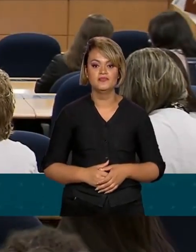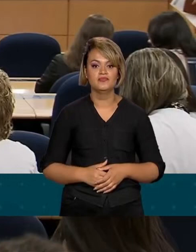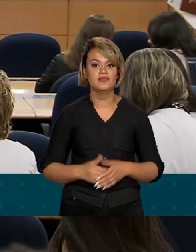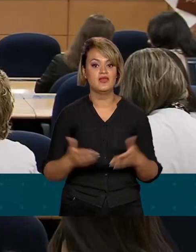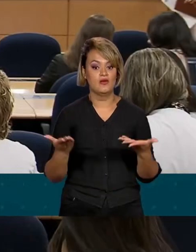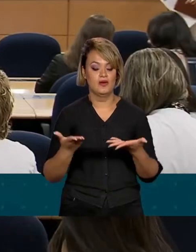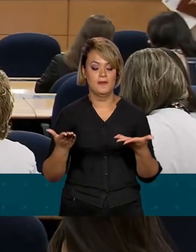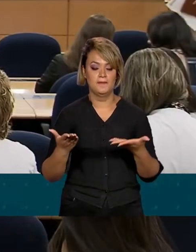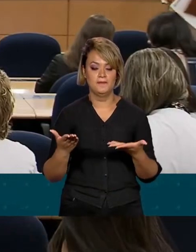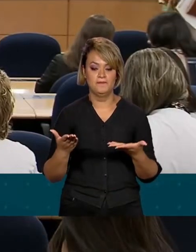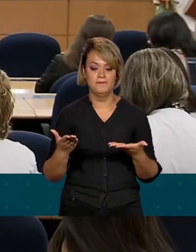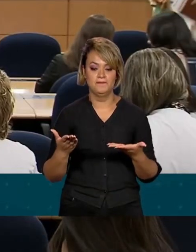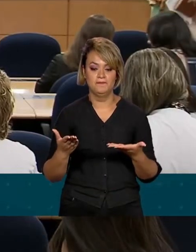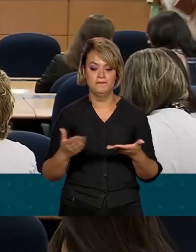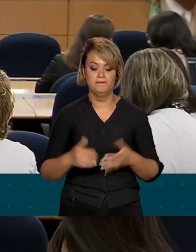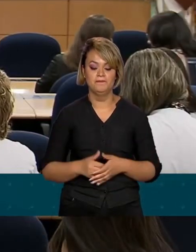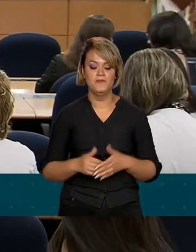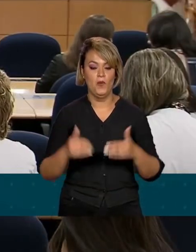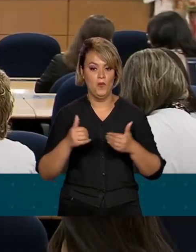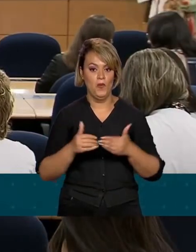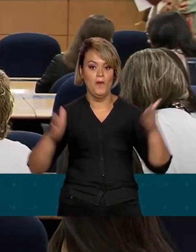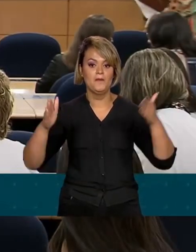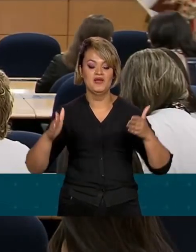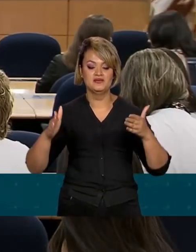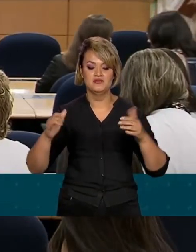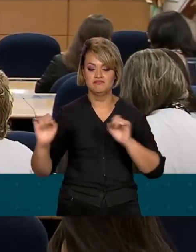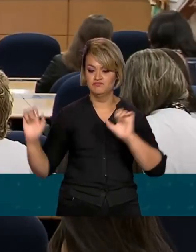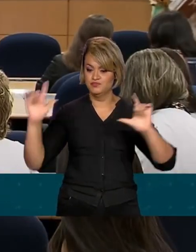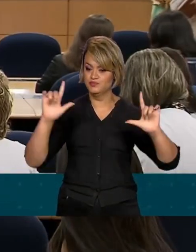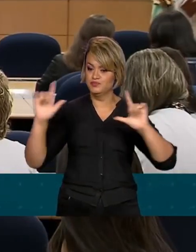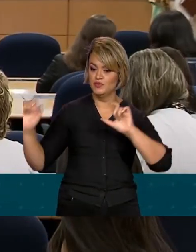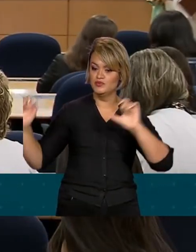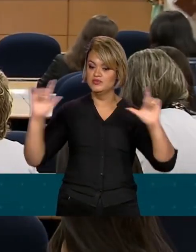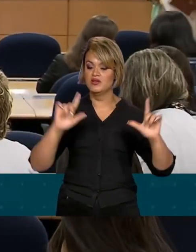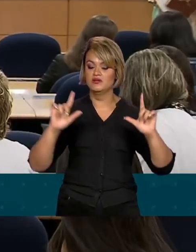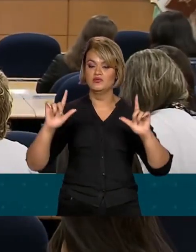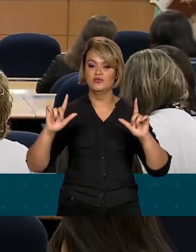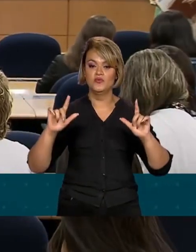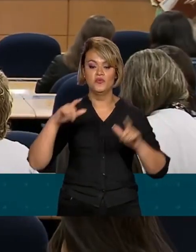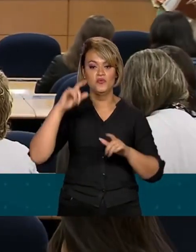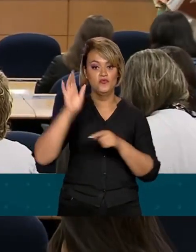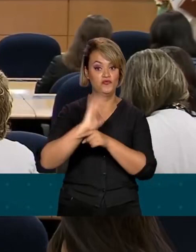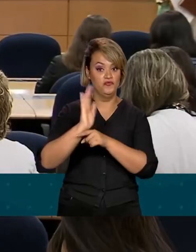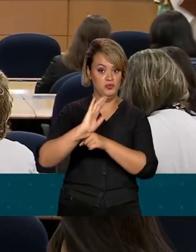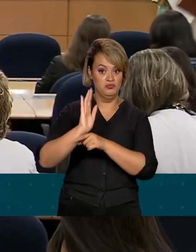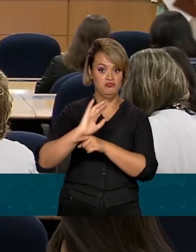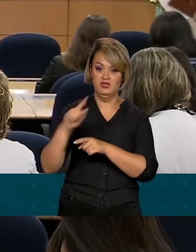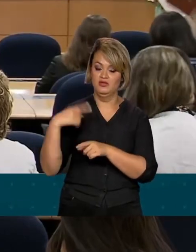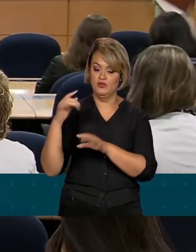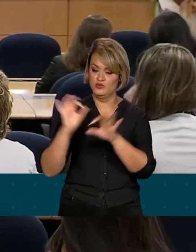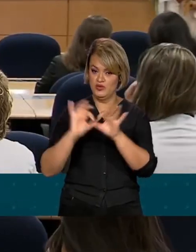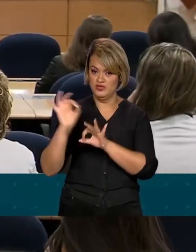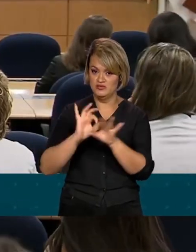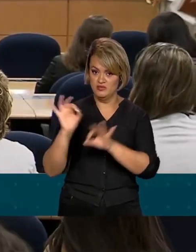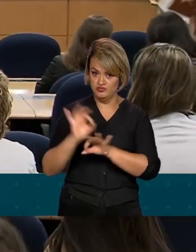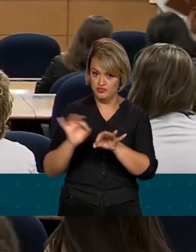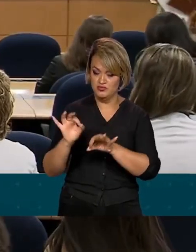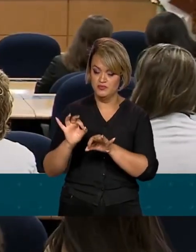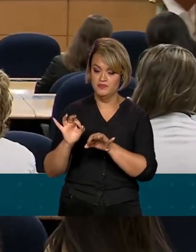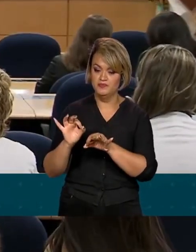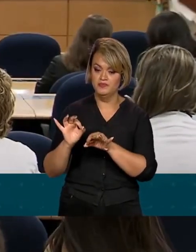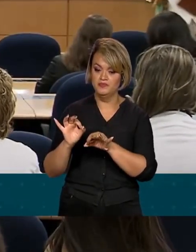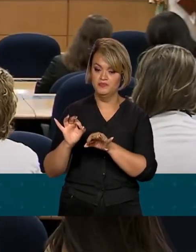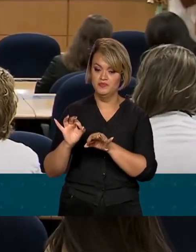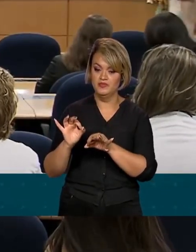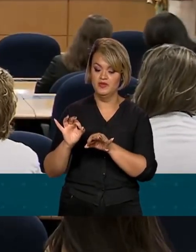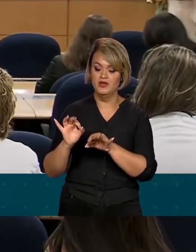abrir o evento apresentando o nosso filme publicitário, que começa, que